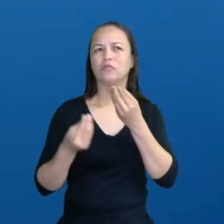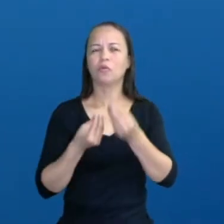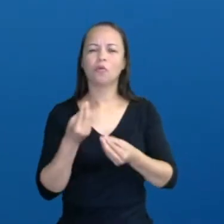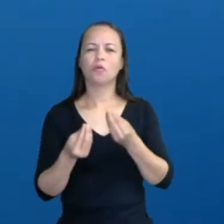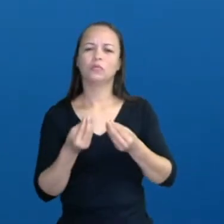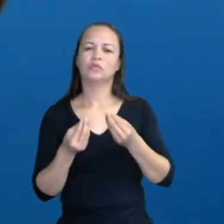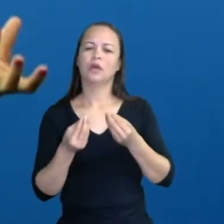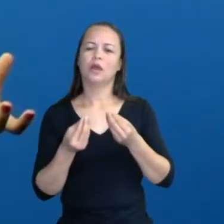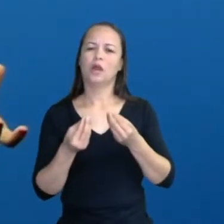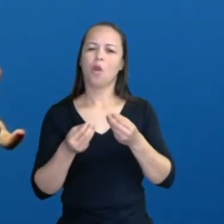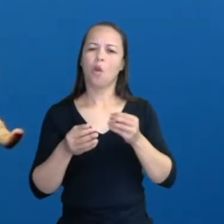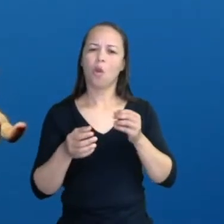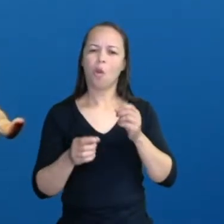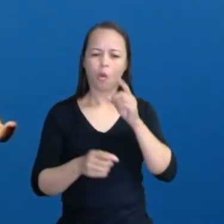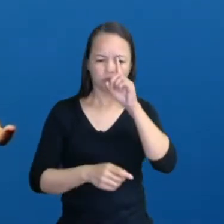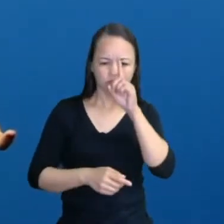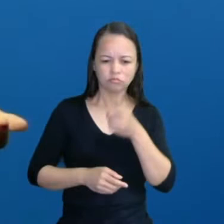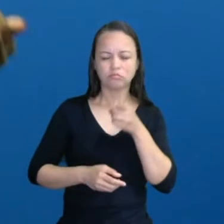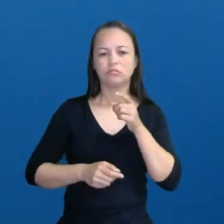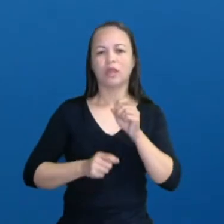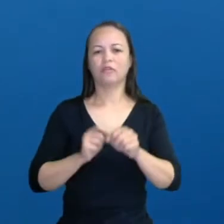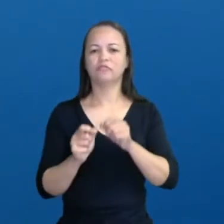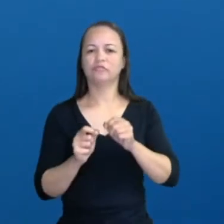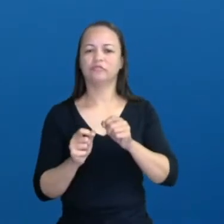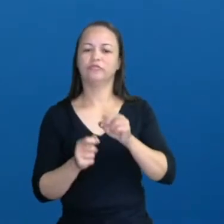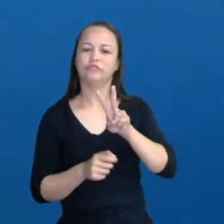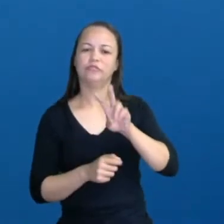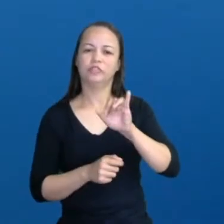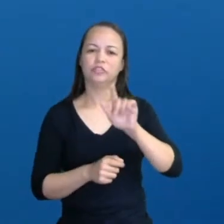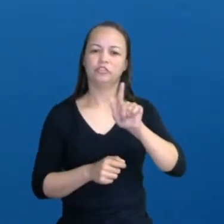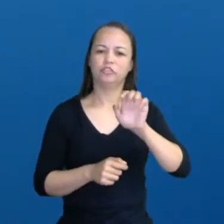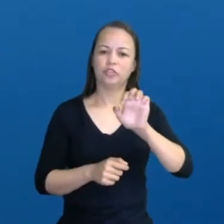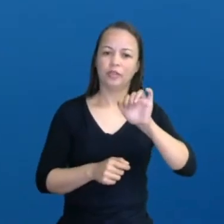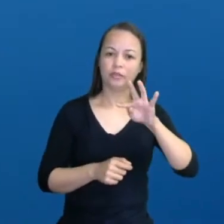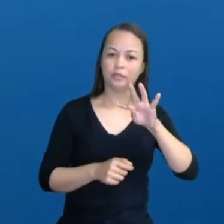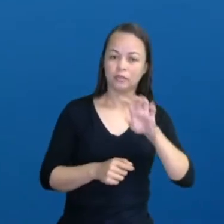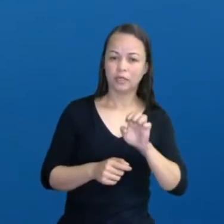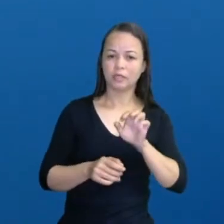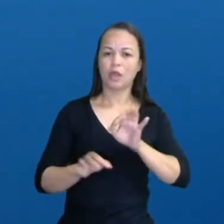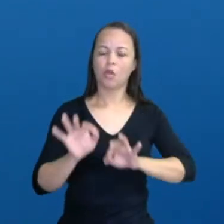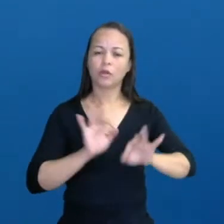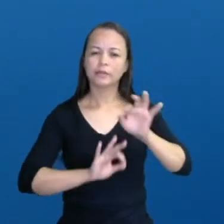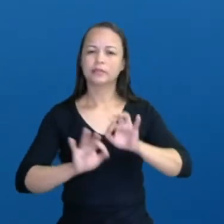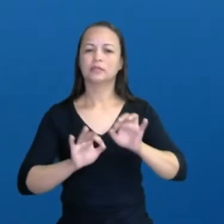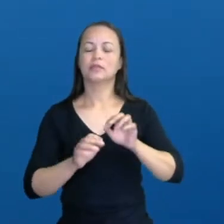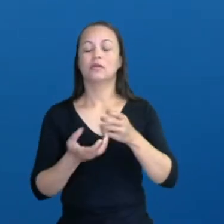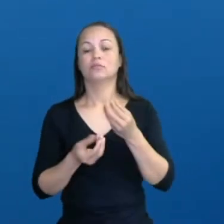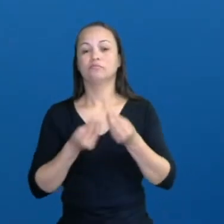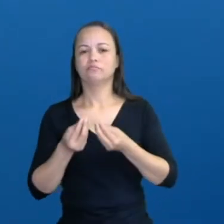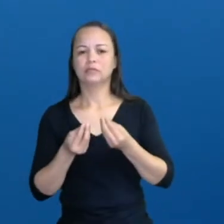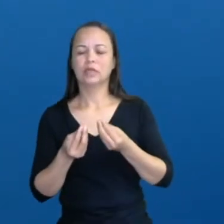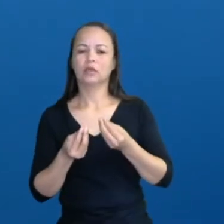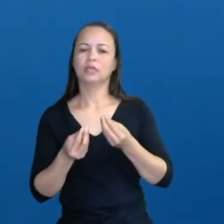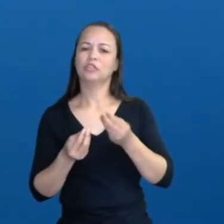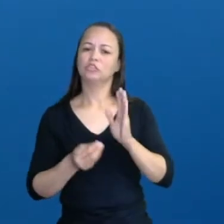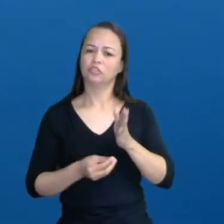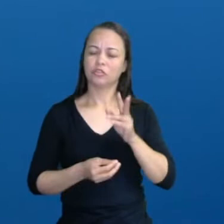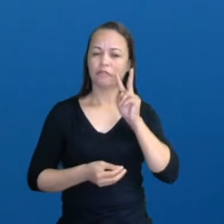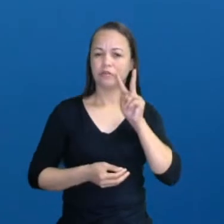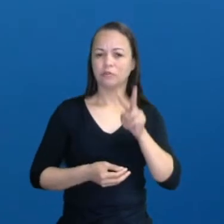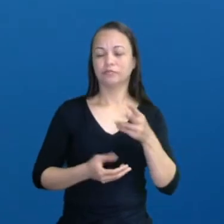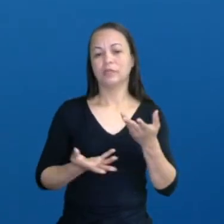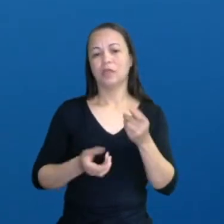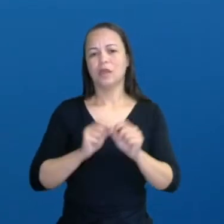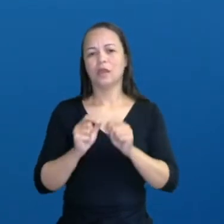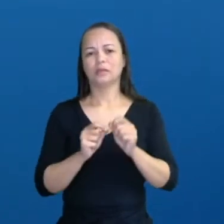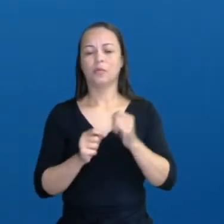ordem vigente, tanto econômica quanto social, que nós conhecemos hoje. Então, o importante dessa